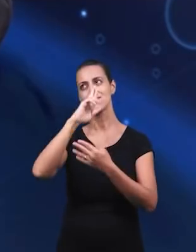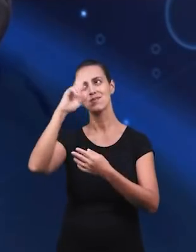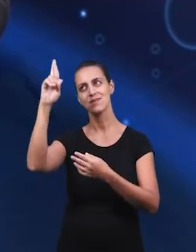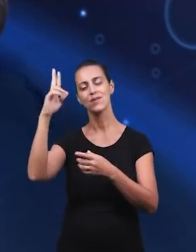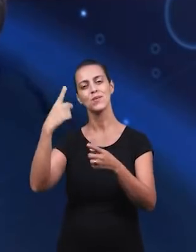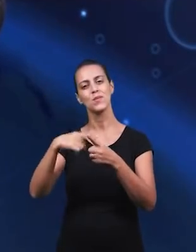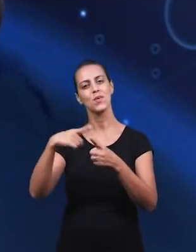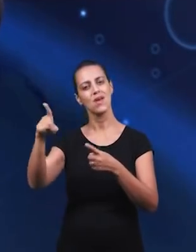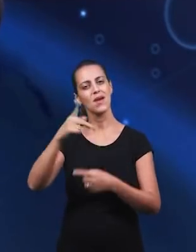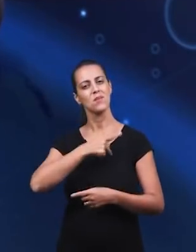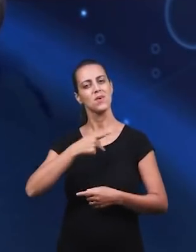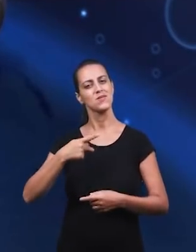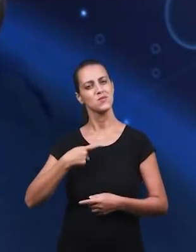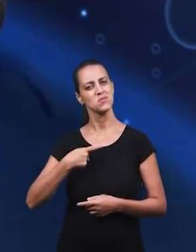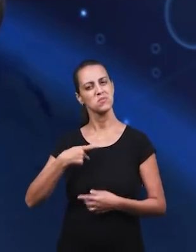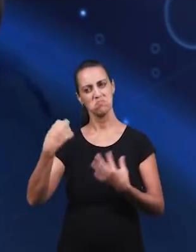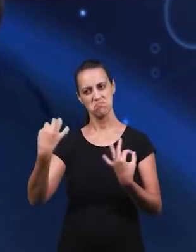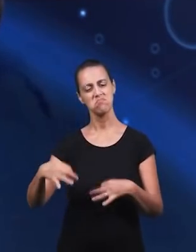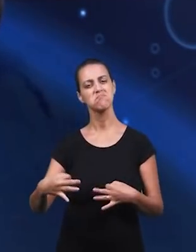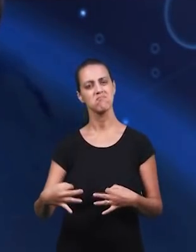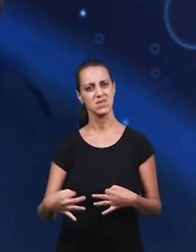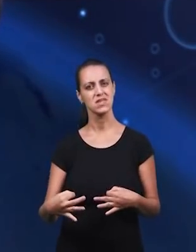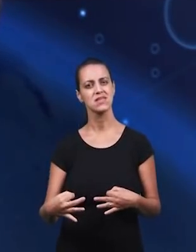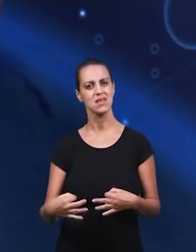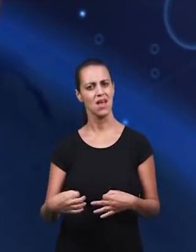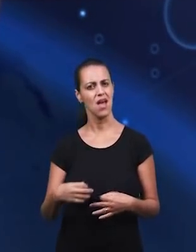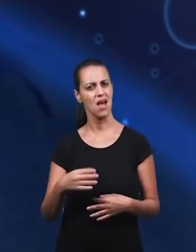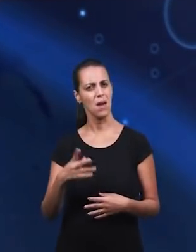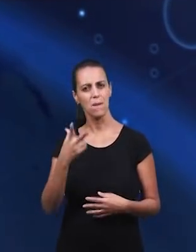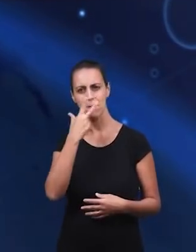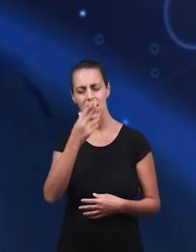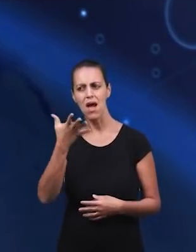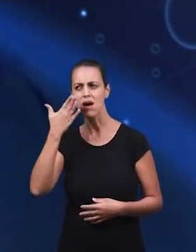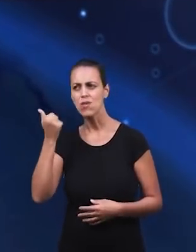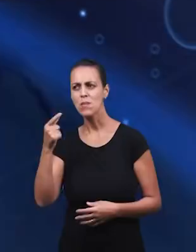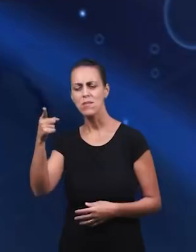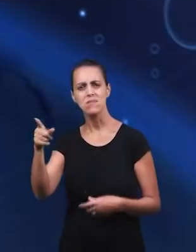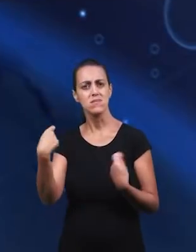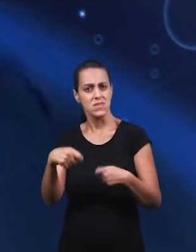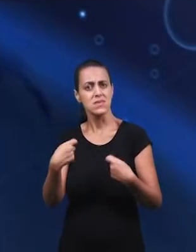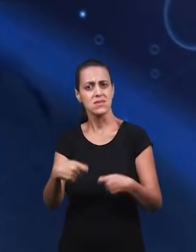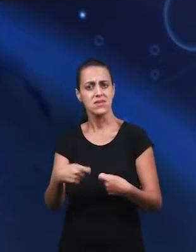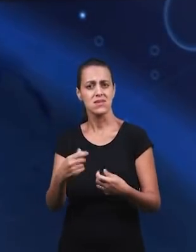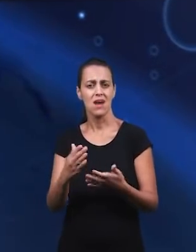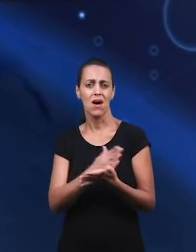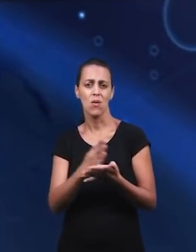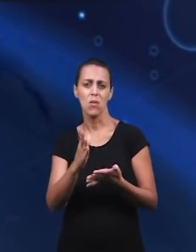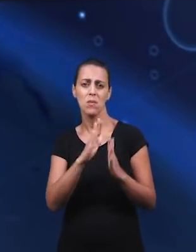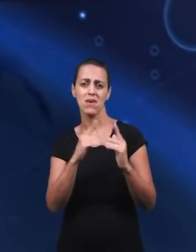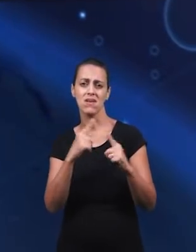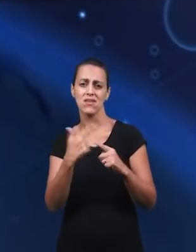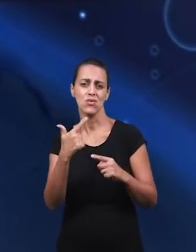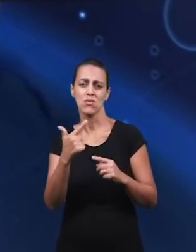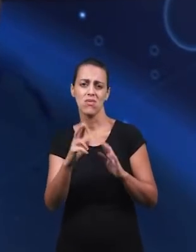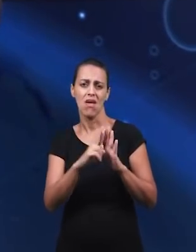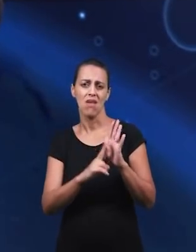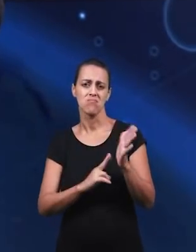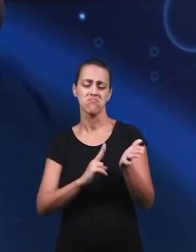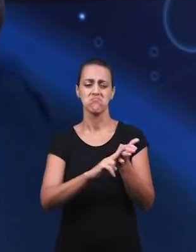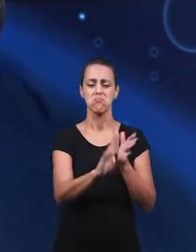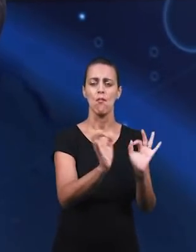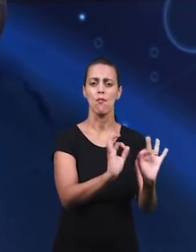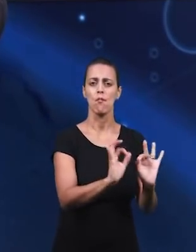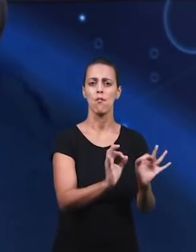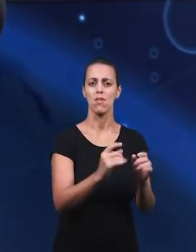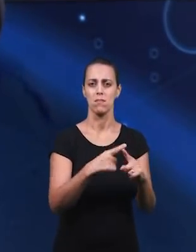de confirmação do pastor. Isso é um exemplo para muitas igrejas que às vezes não enviam seus relatórios, as suas participações, mas a igreja